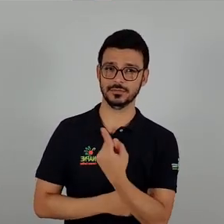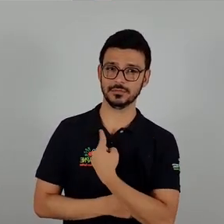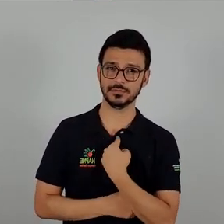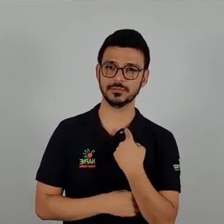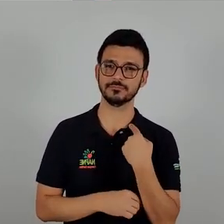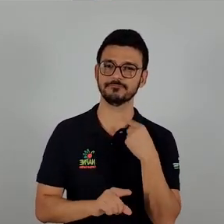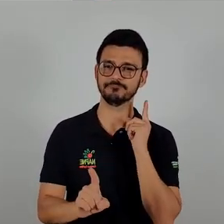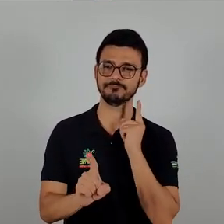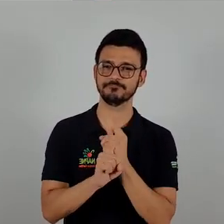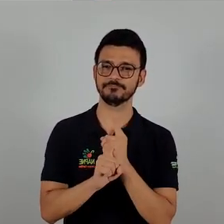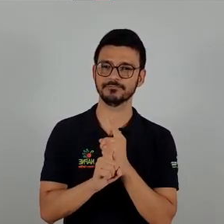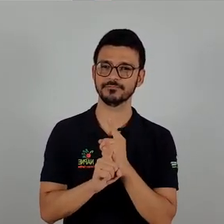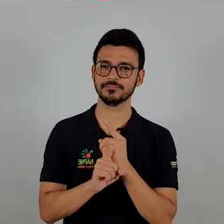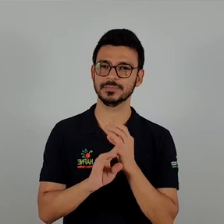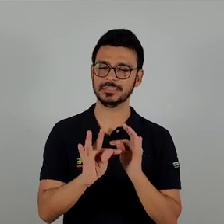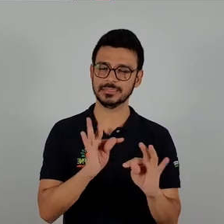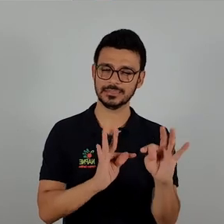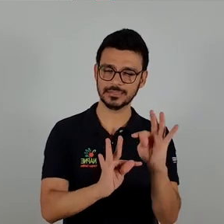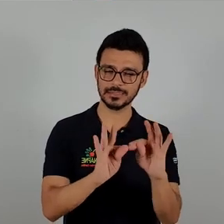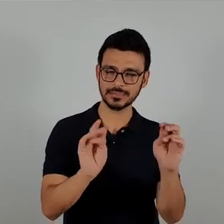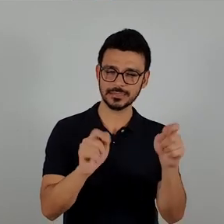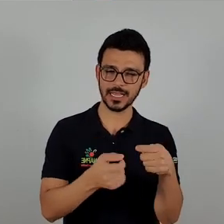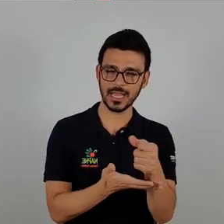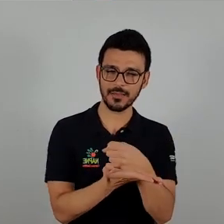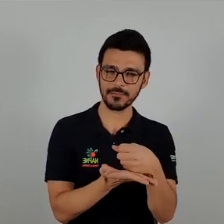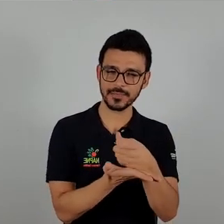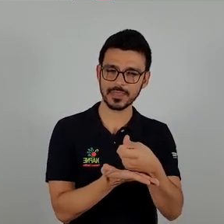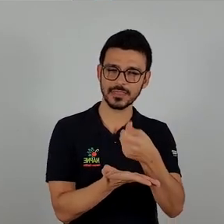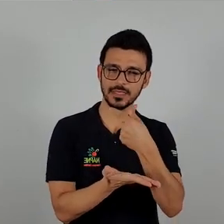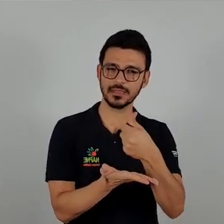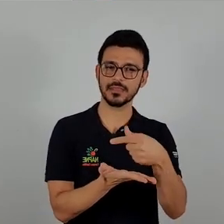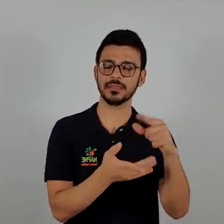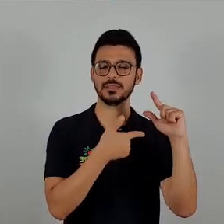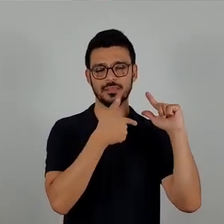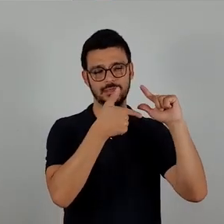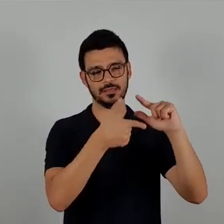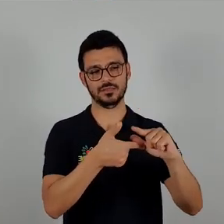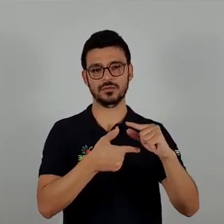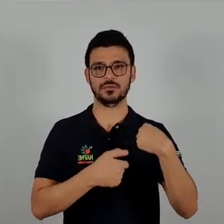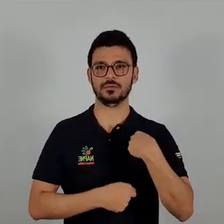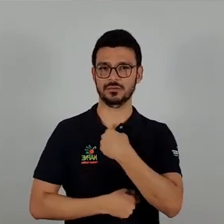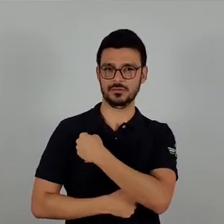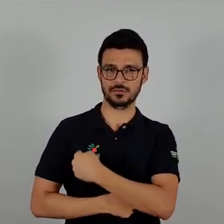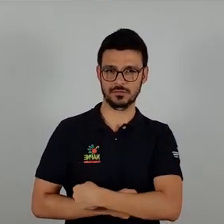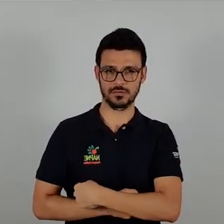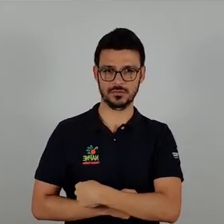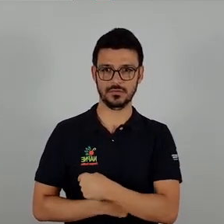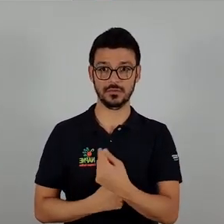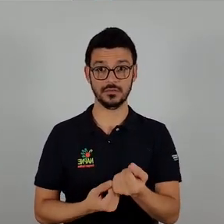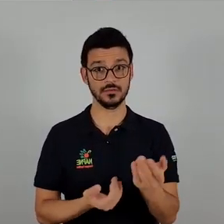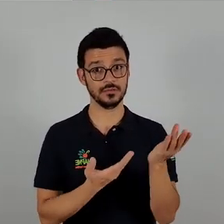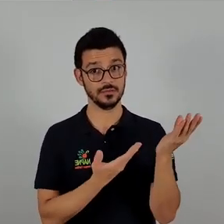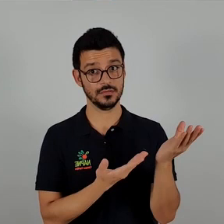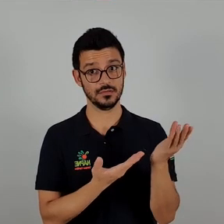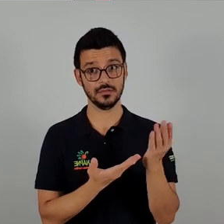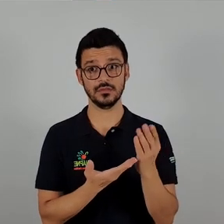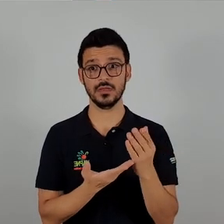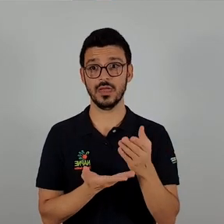podemos ajudar esses pacientes e principalmente como que essa medicina é maravilhosa a ponto de agir pensando nesse todo,